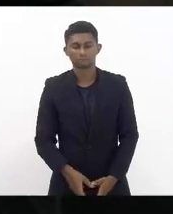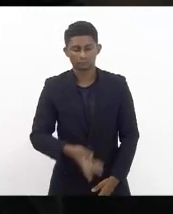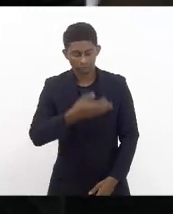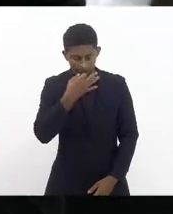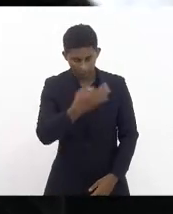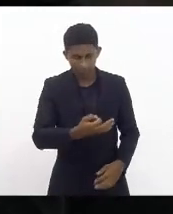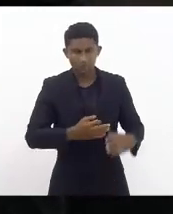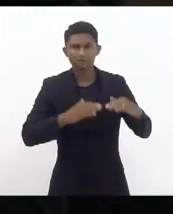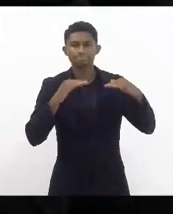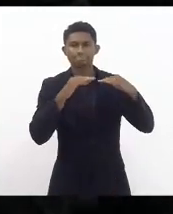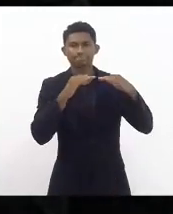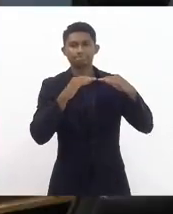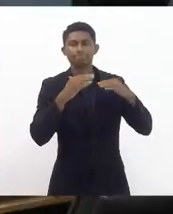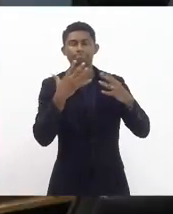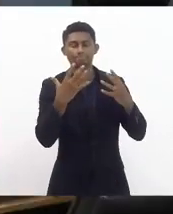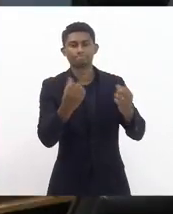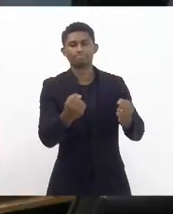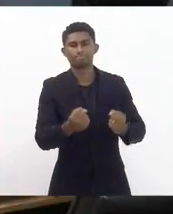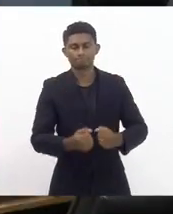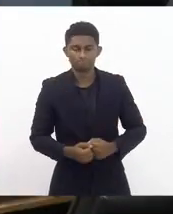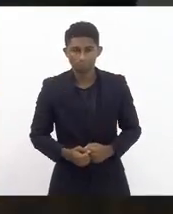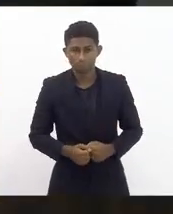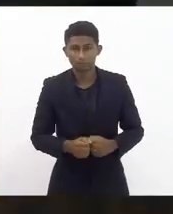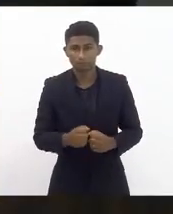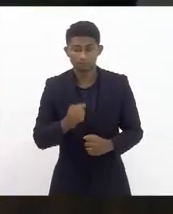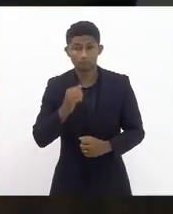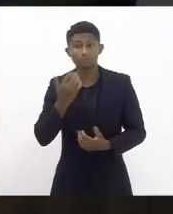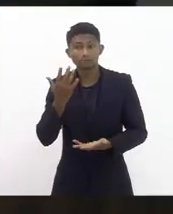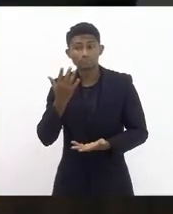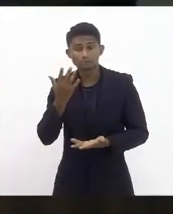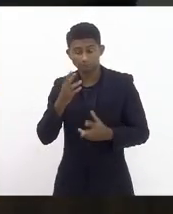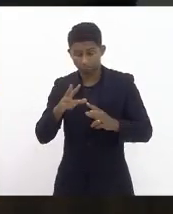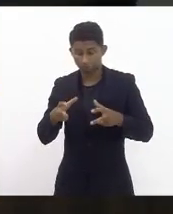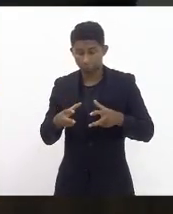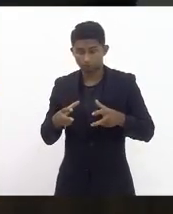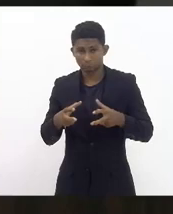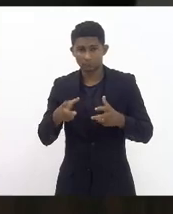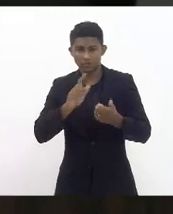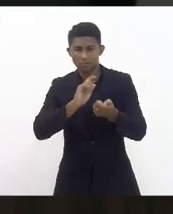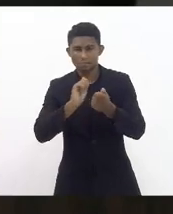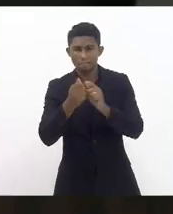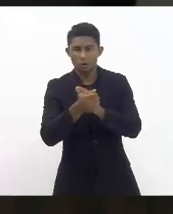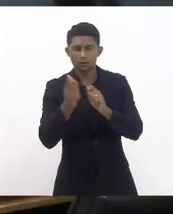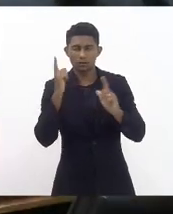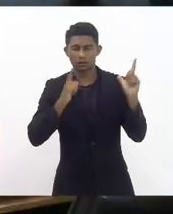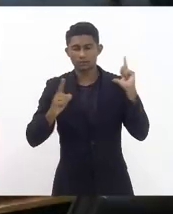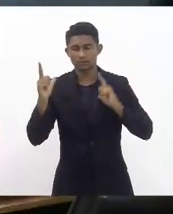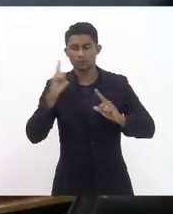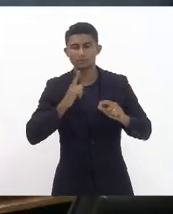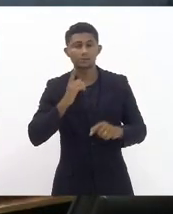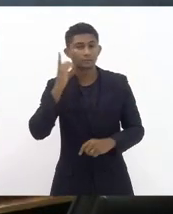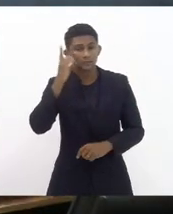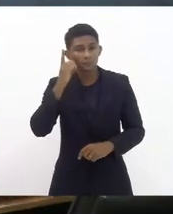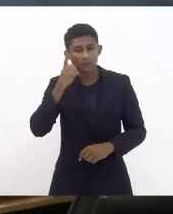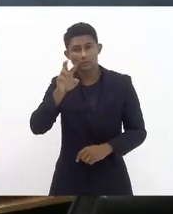favorável, presidente. Pela Comissão de Esporte e Lazer, deputado Ronaldo Anchieta.